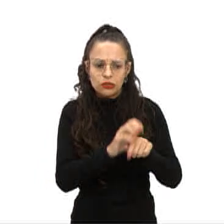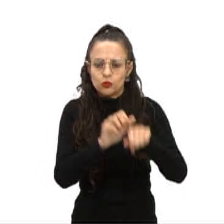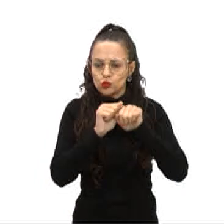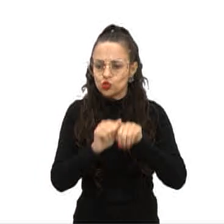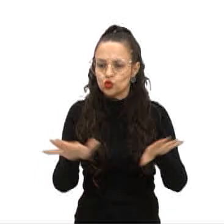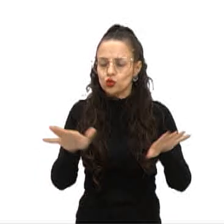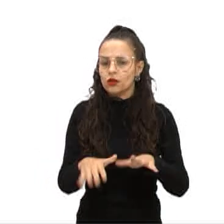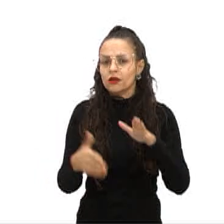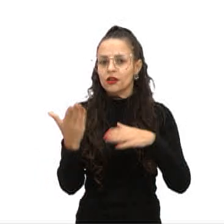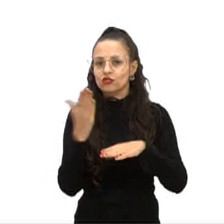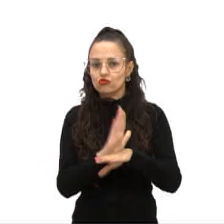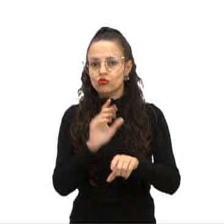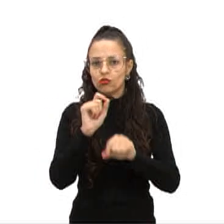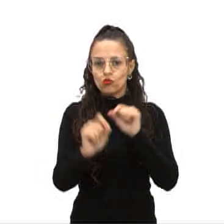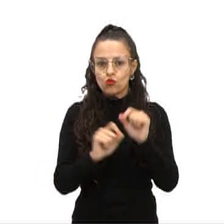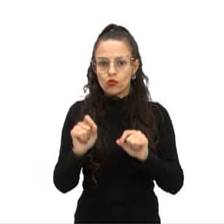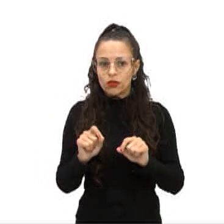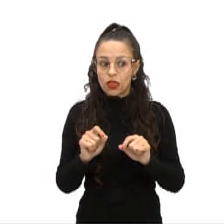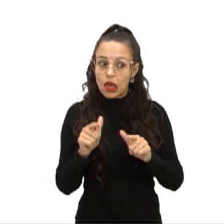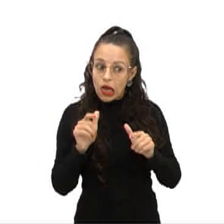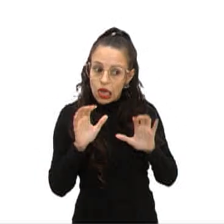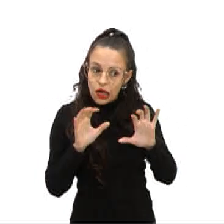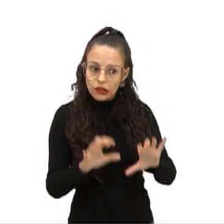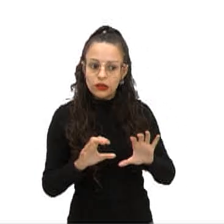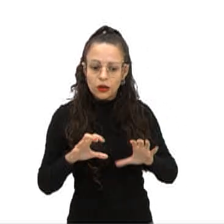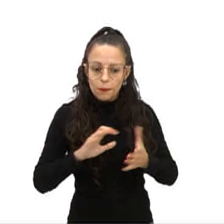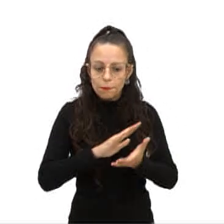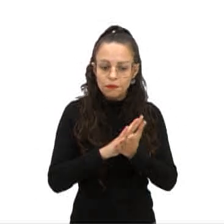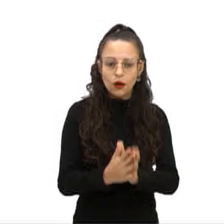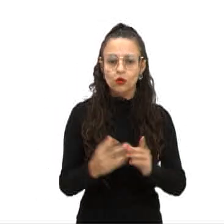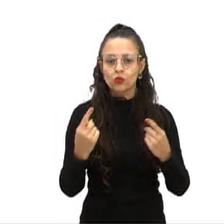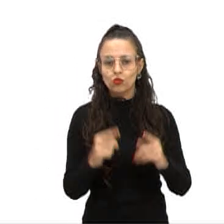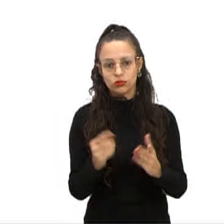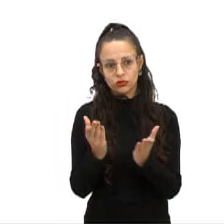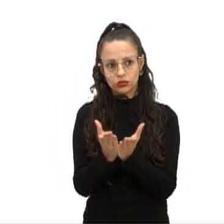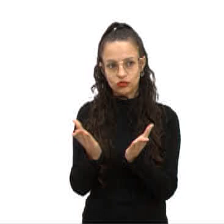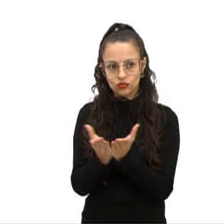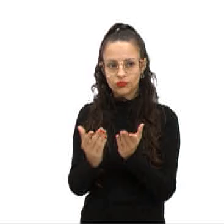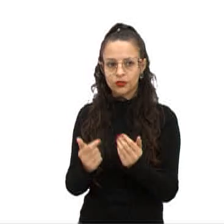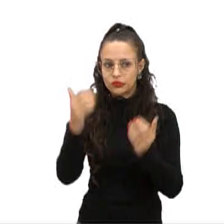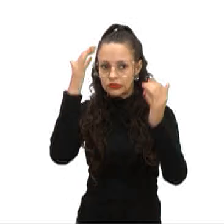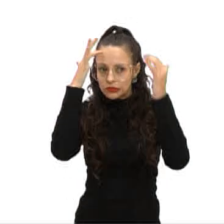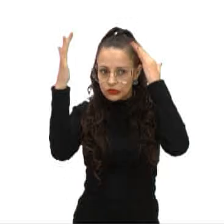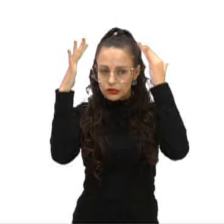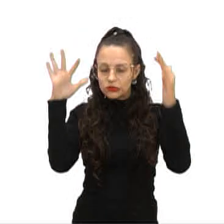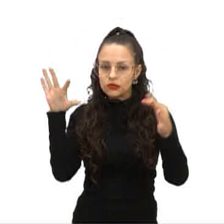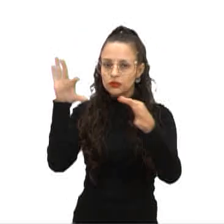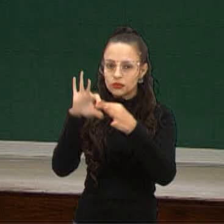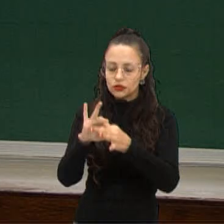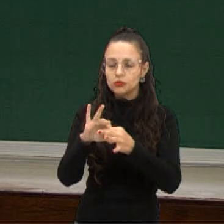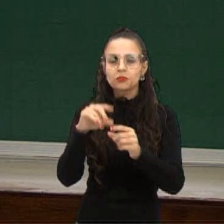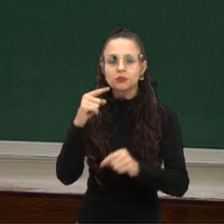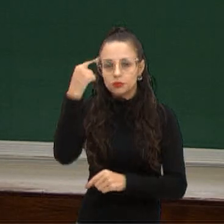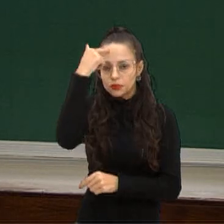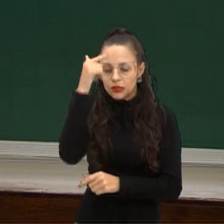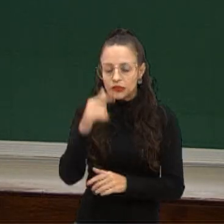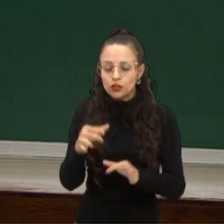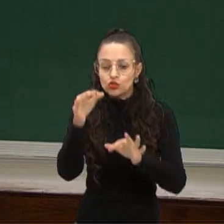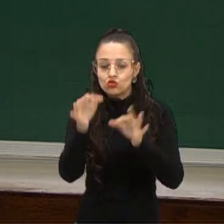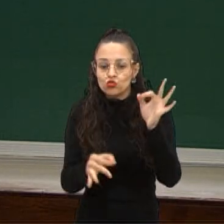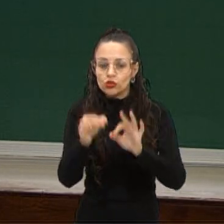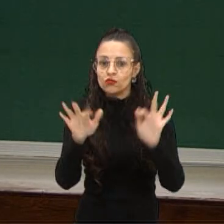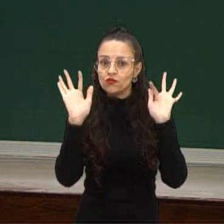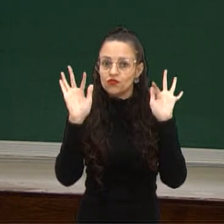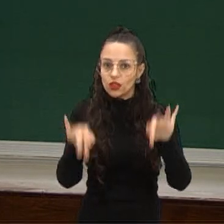que ajuda a criar a ideia de um ataque contra o cristianismo. Formação do imaginário das imagens através do juízo final ao inferno.